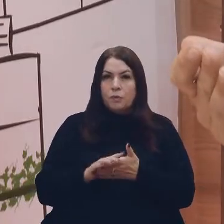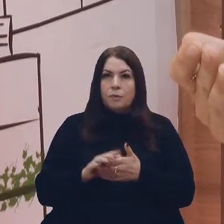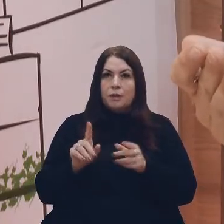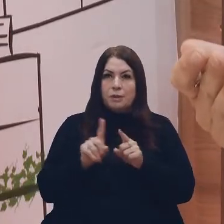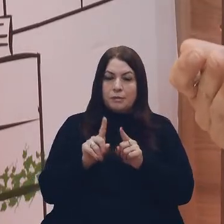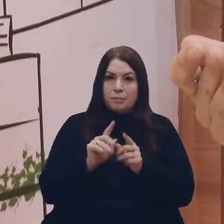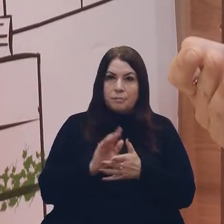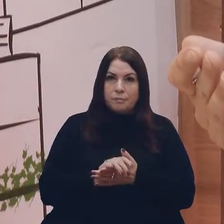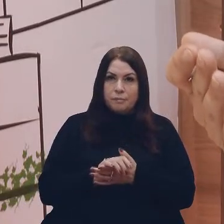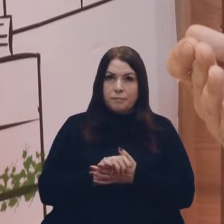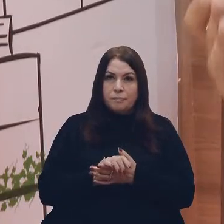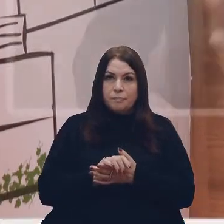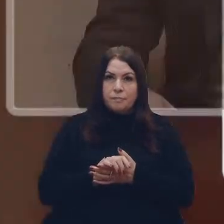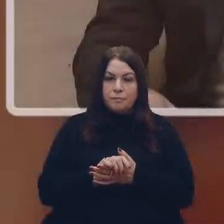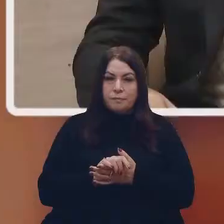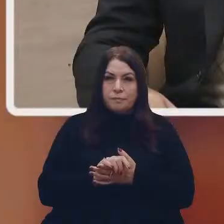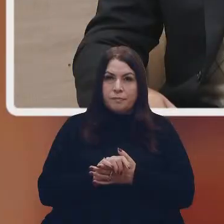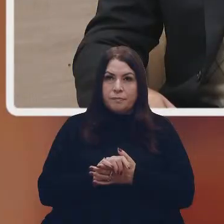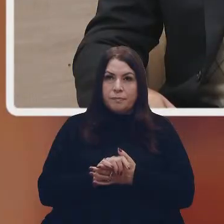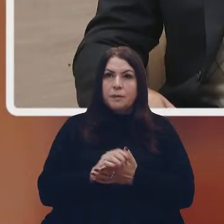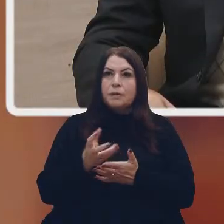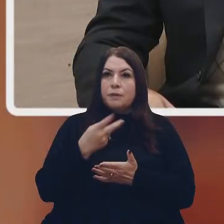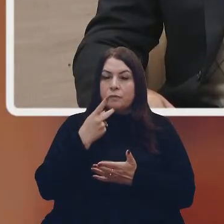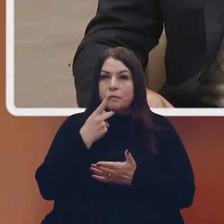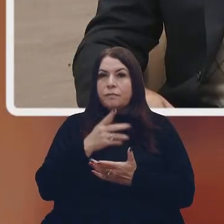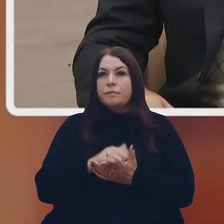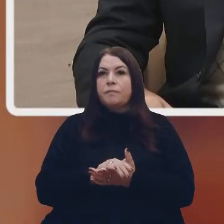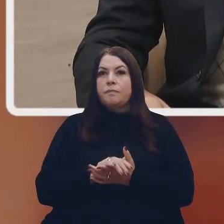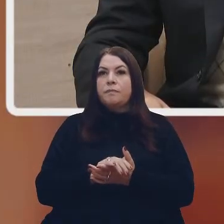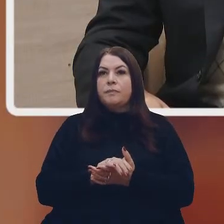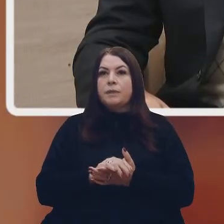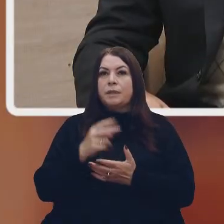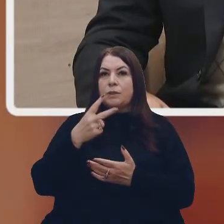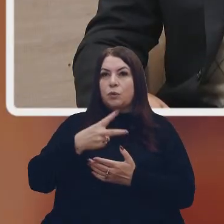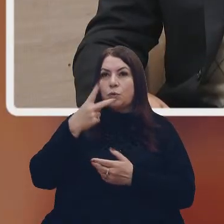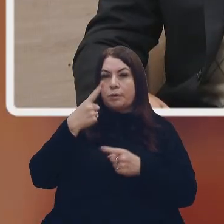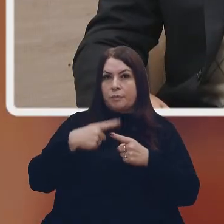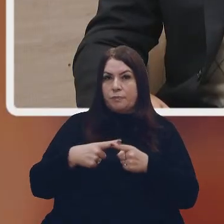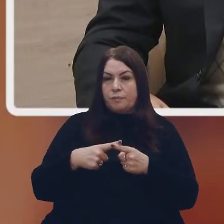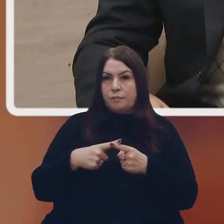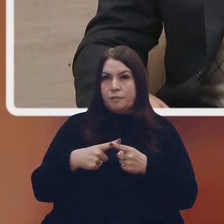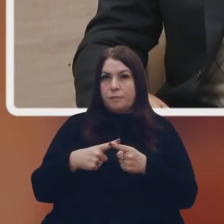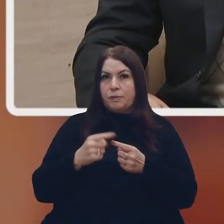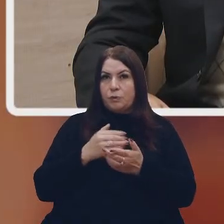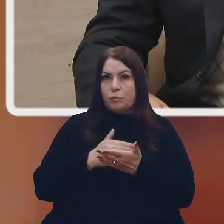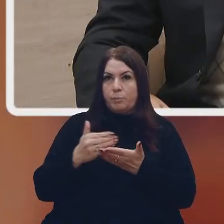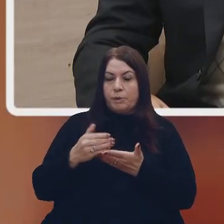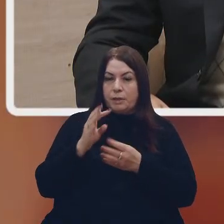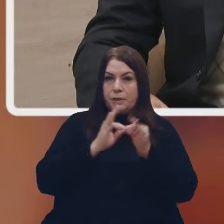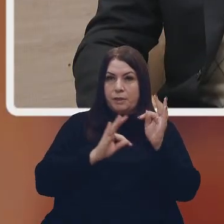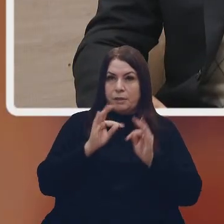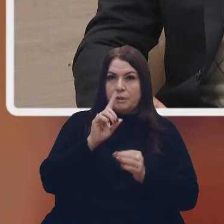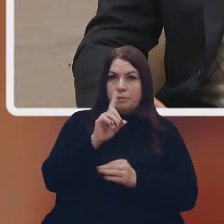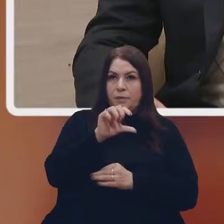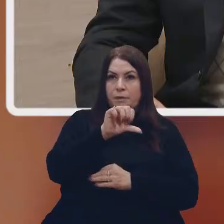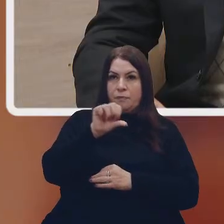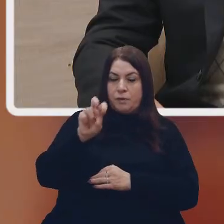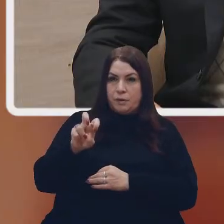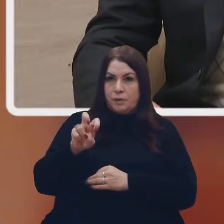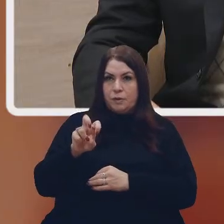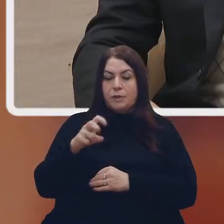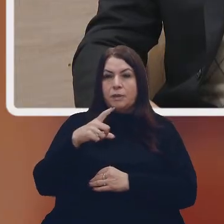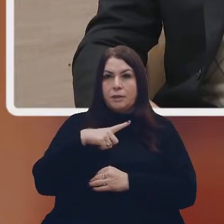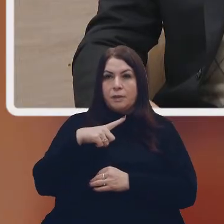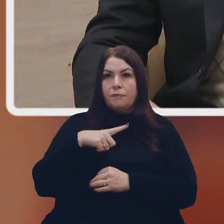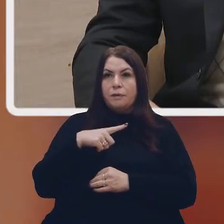E também, eu queria dizer que a segunda vez que eu comecei a ser tratado, em 95,